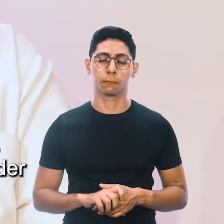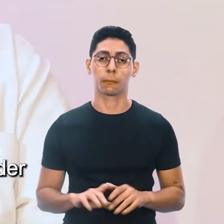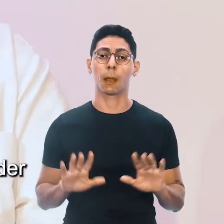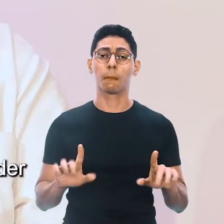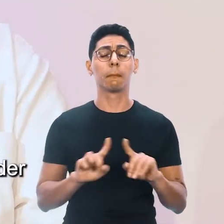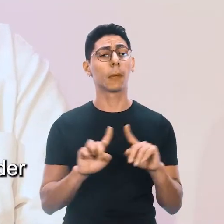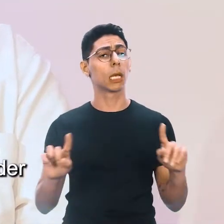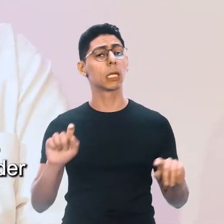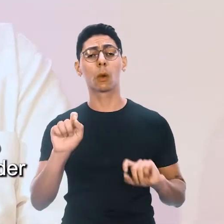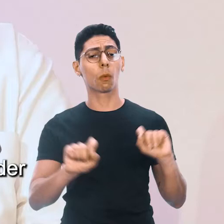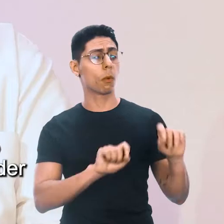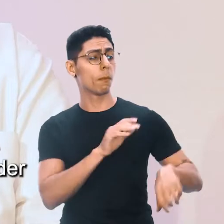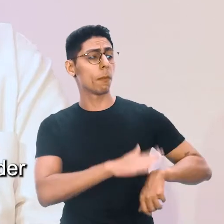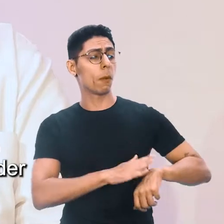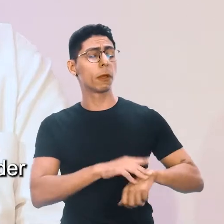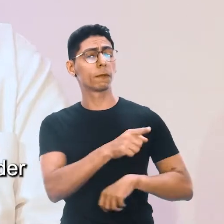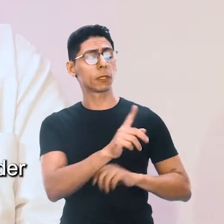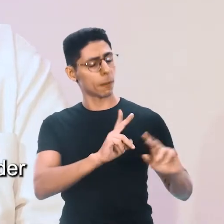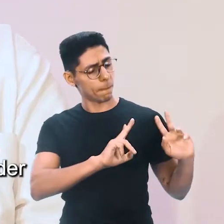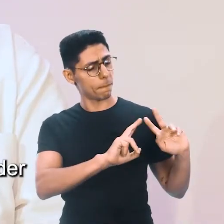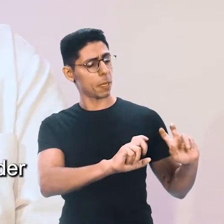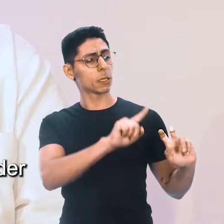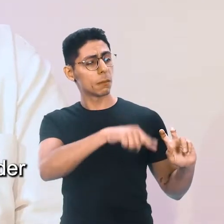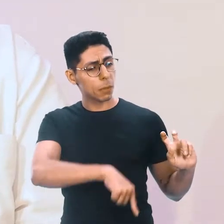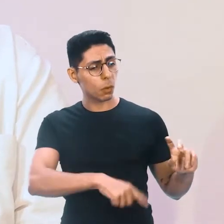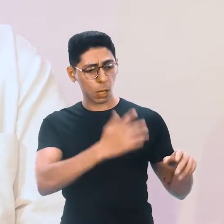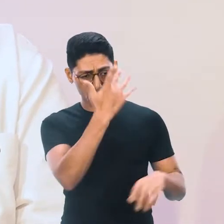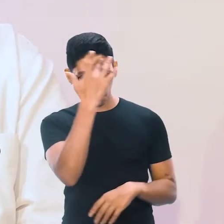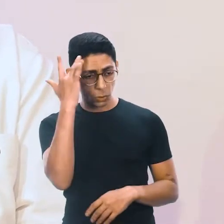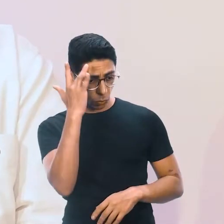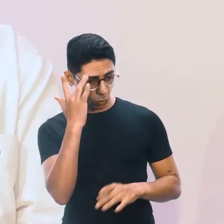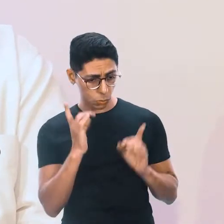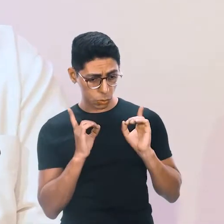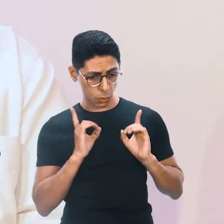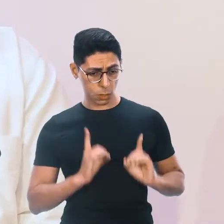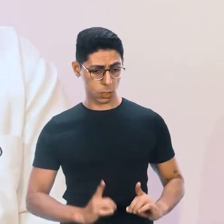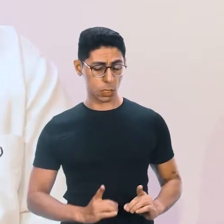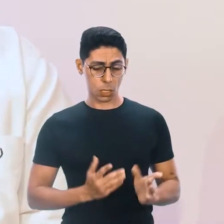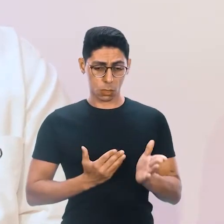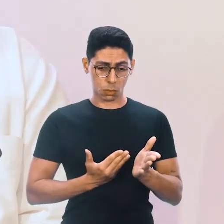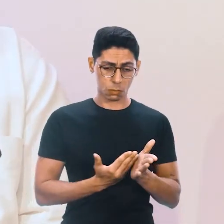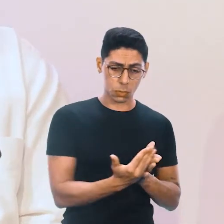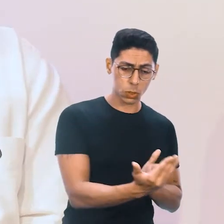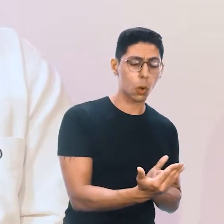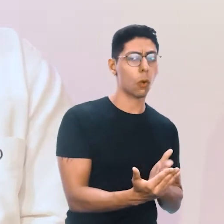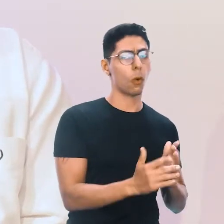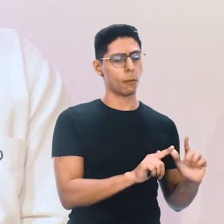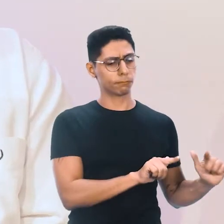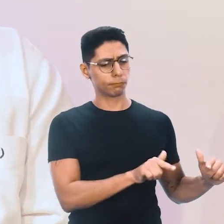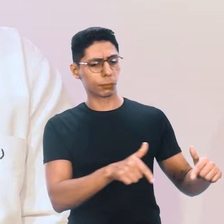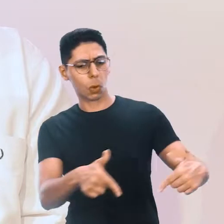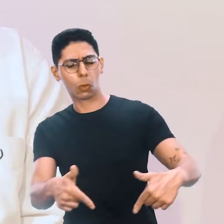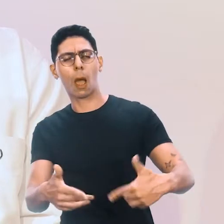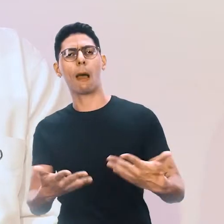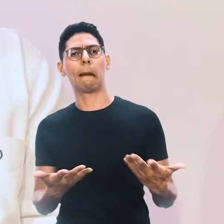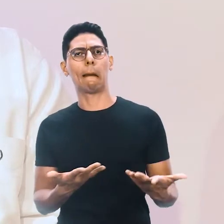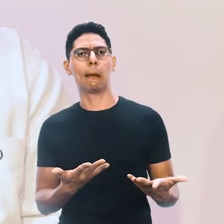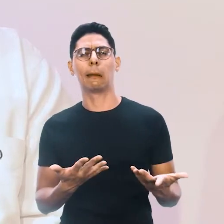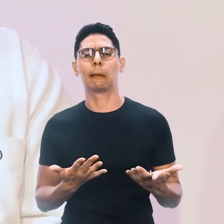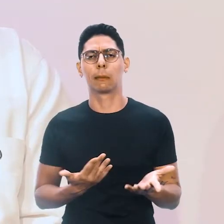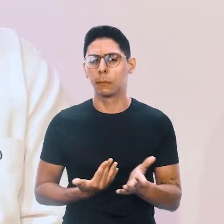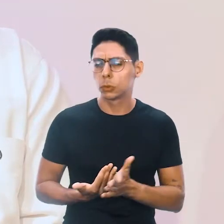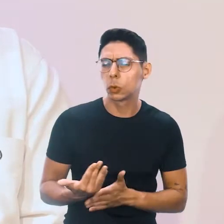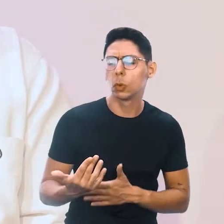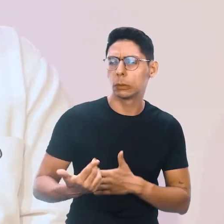você começou a se entender enquanto pessoa com deficiência e começou a se engajar, a